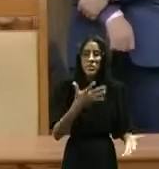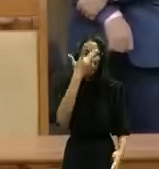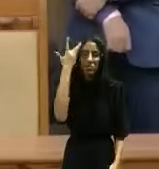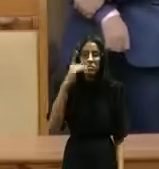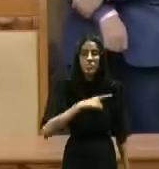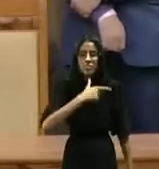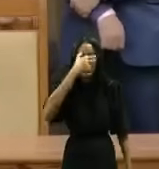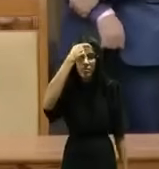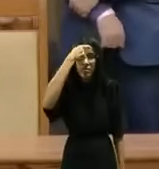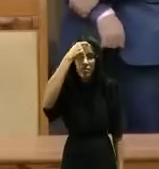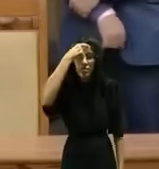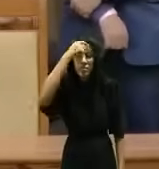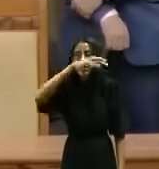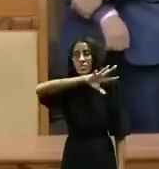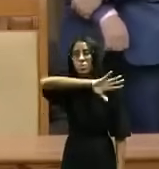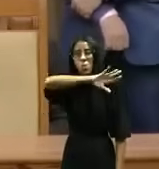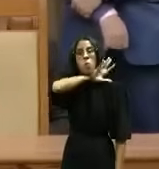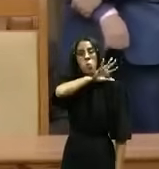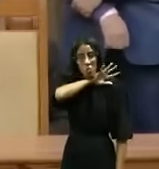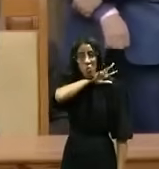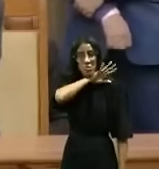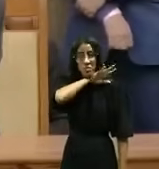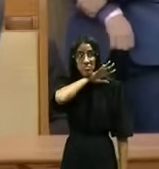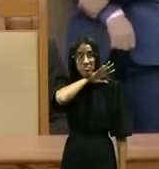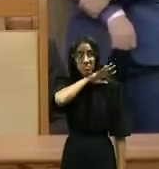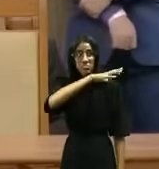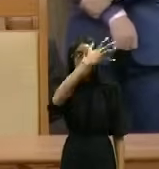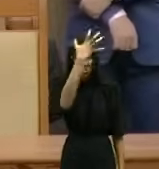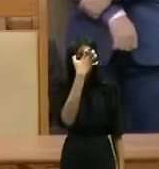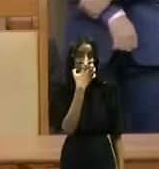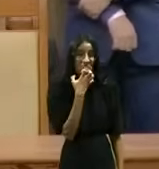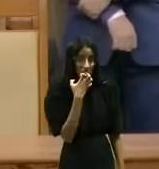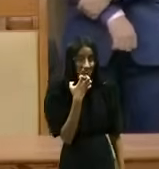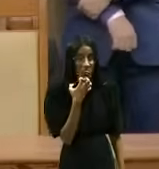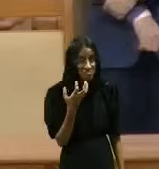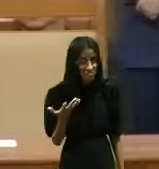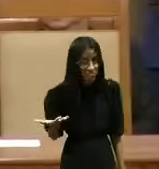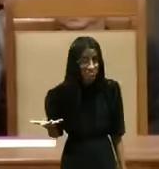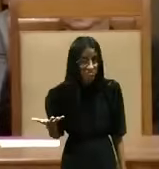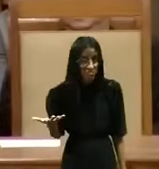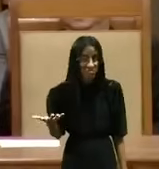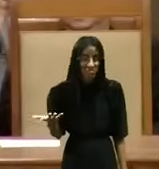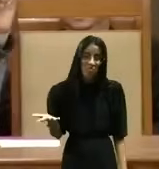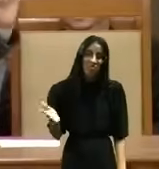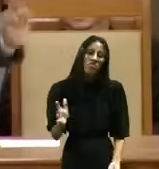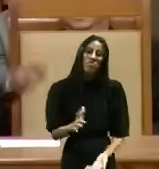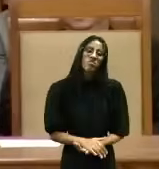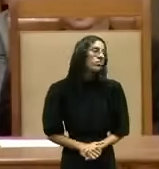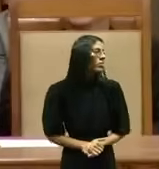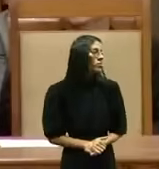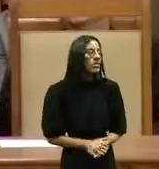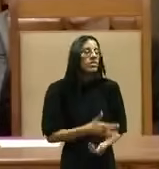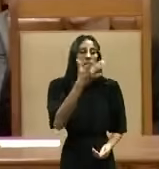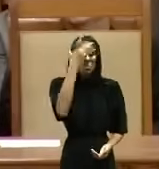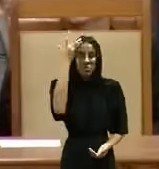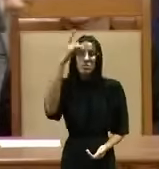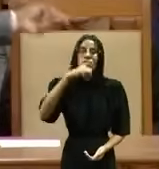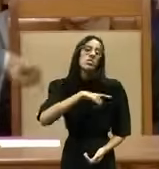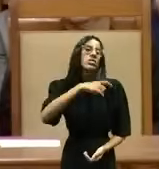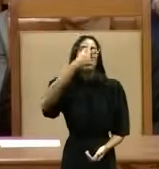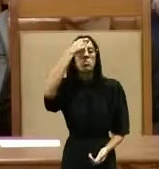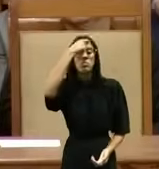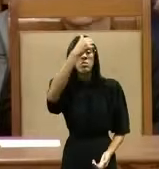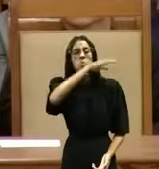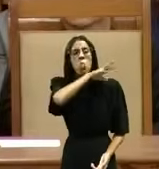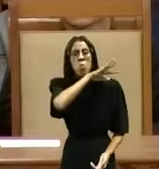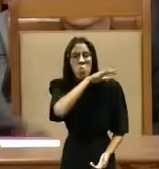tapada é negócio sério quem tem mente Tapada nunca